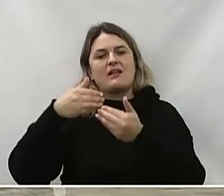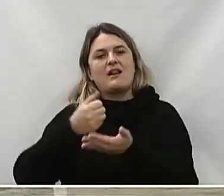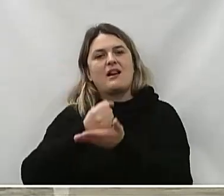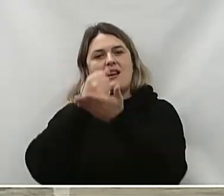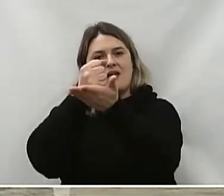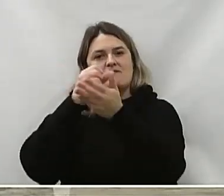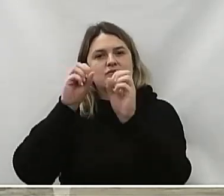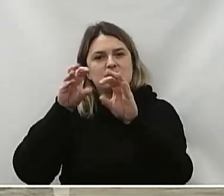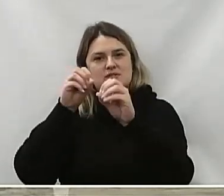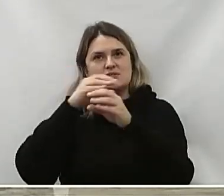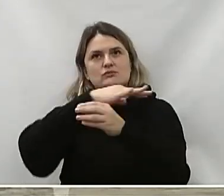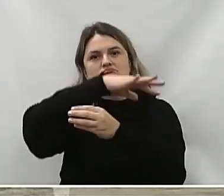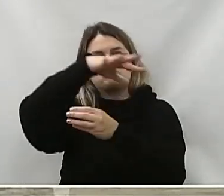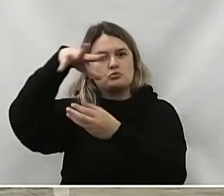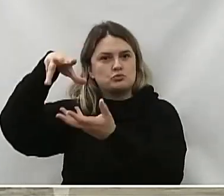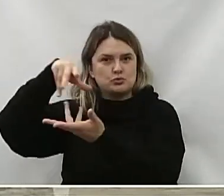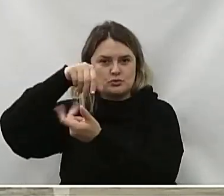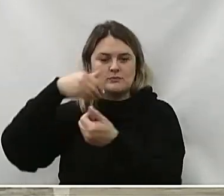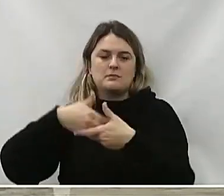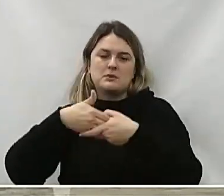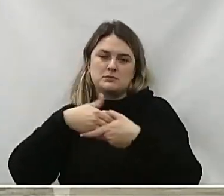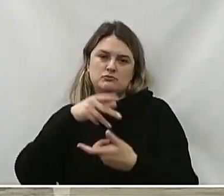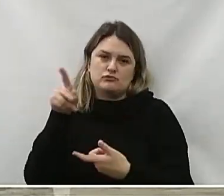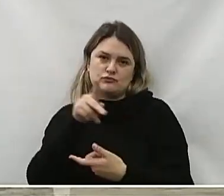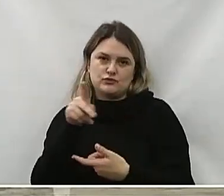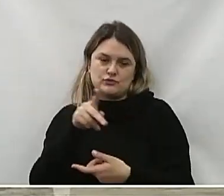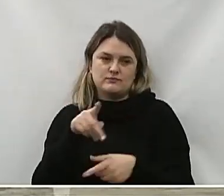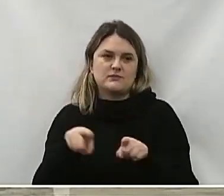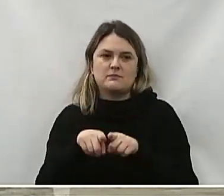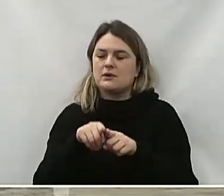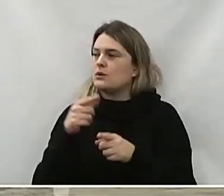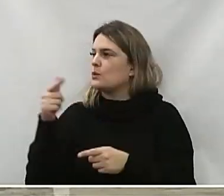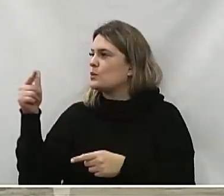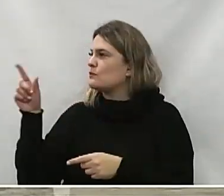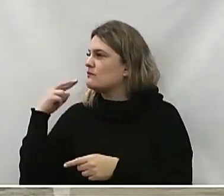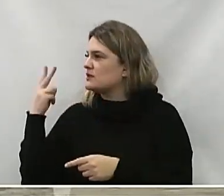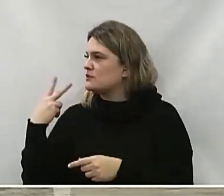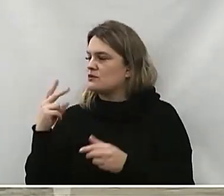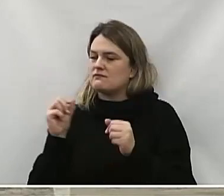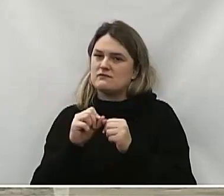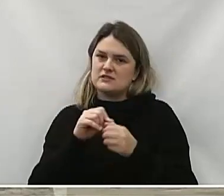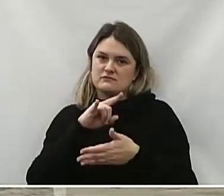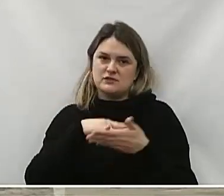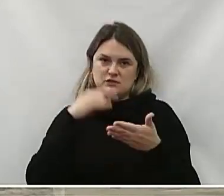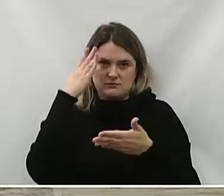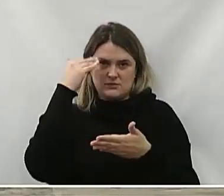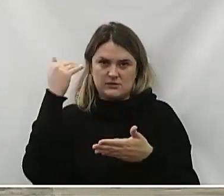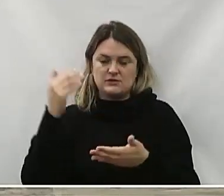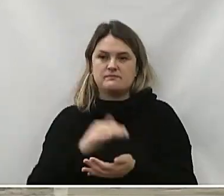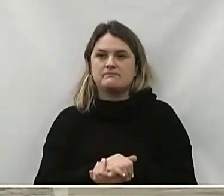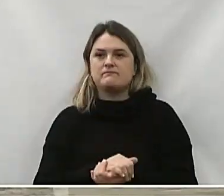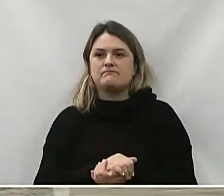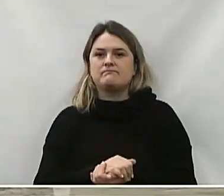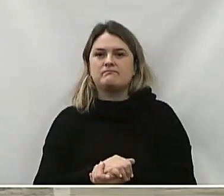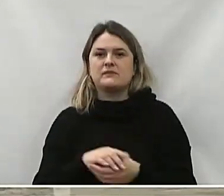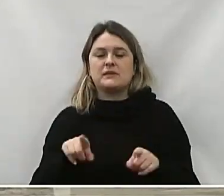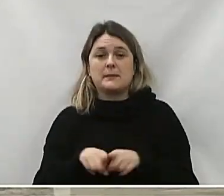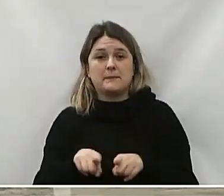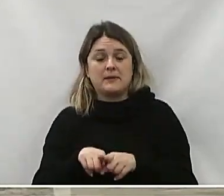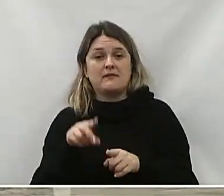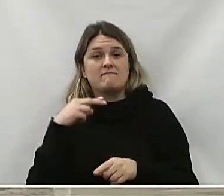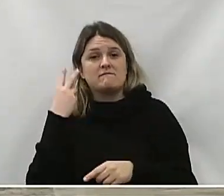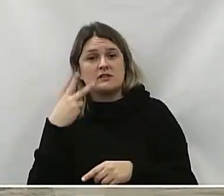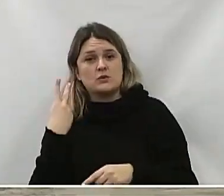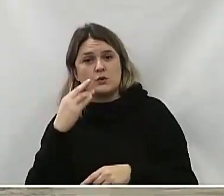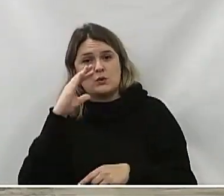essa prática pelos cantos Então meus comprimentos aqui e aos vereadores que consideram essa Moção também ao Vereador